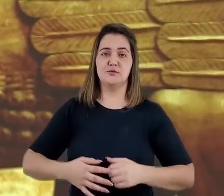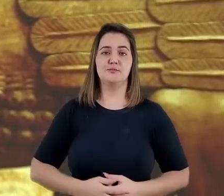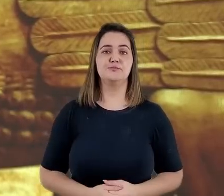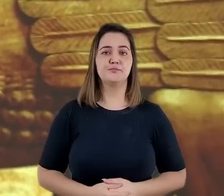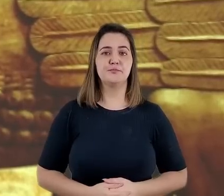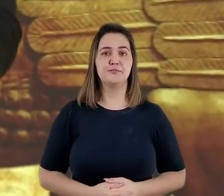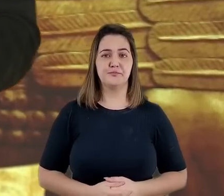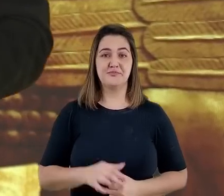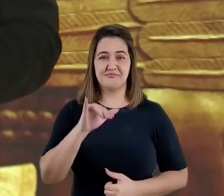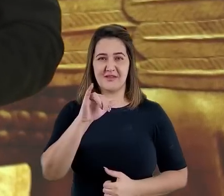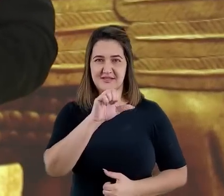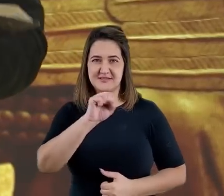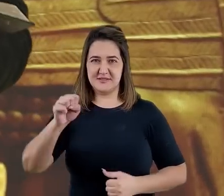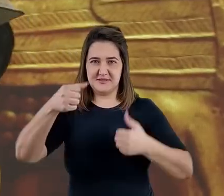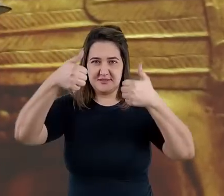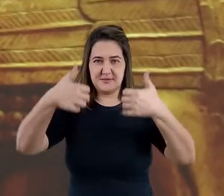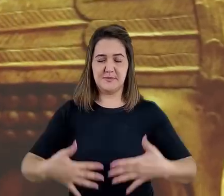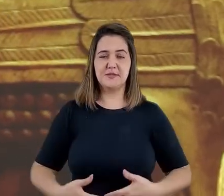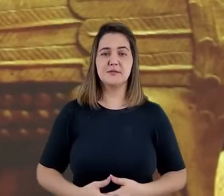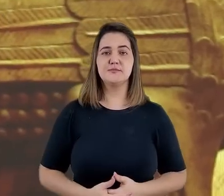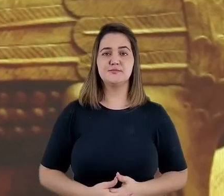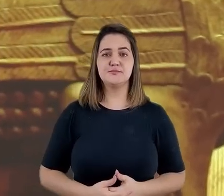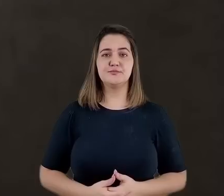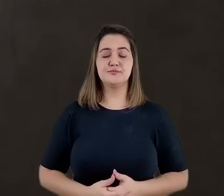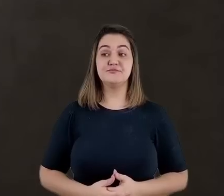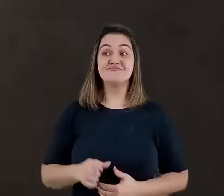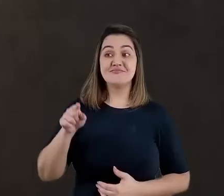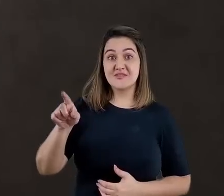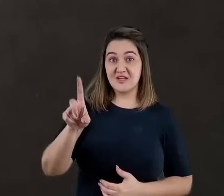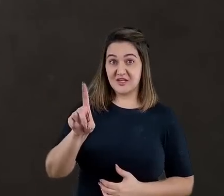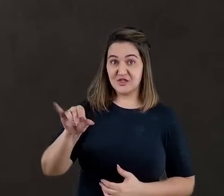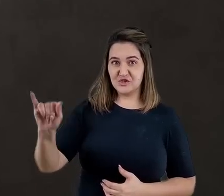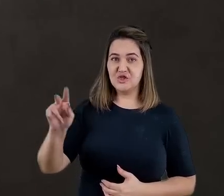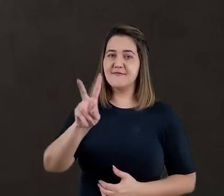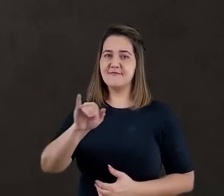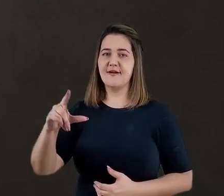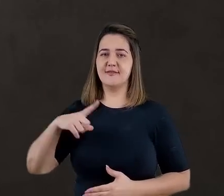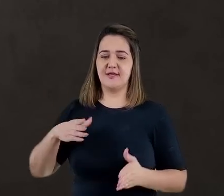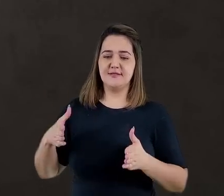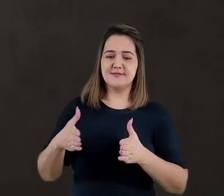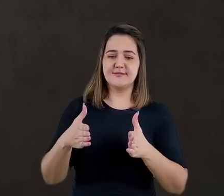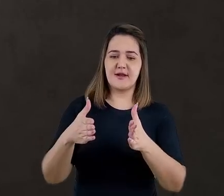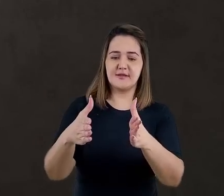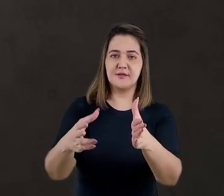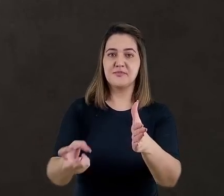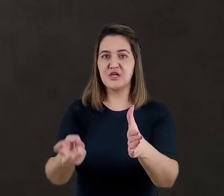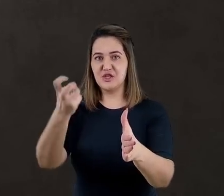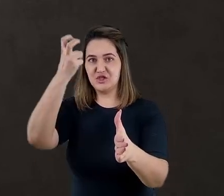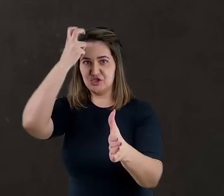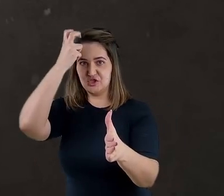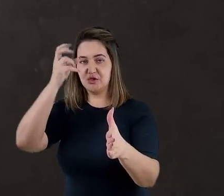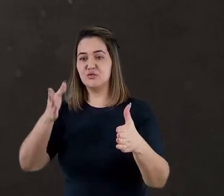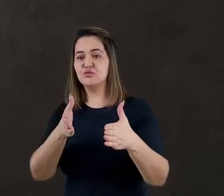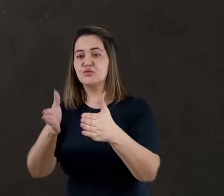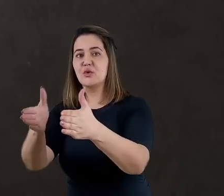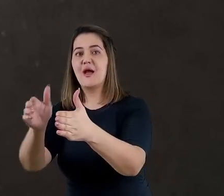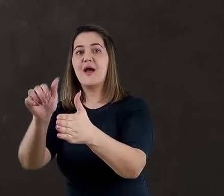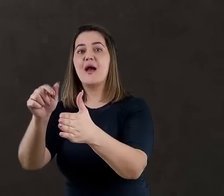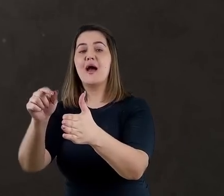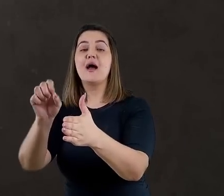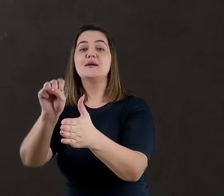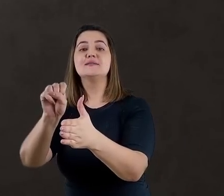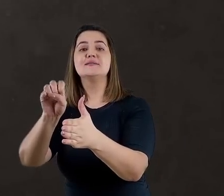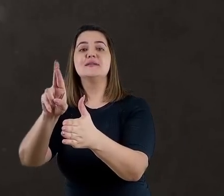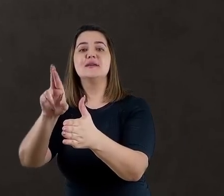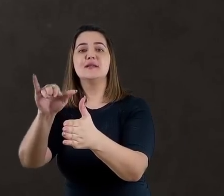24. Nesse texto de Isaías, nós lemos o seguinte, preste atenção. Naquele dia, haverá uma estrada do Egito até a